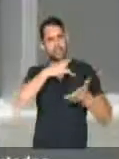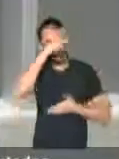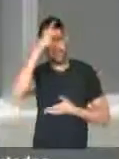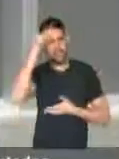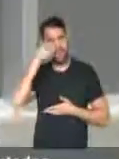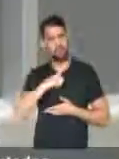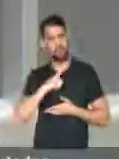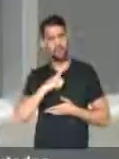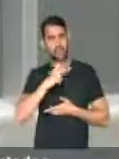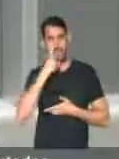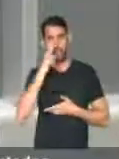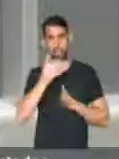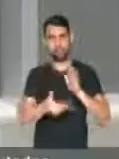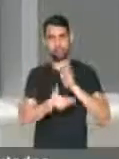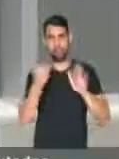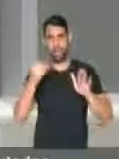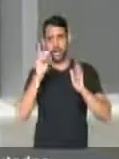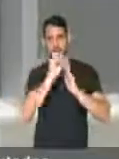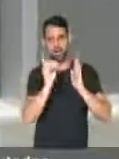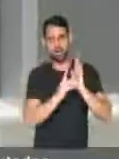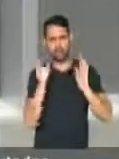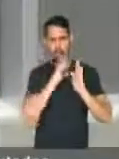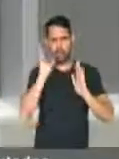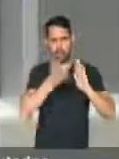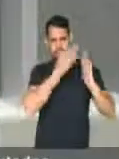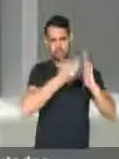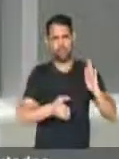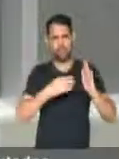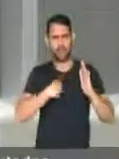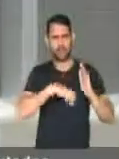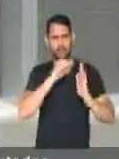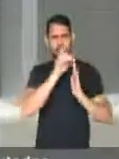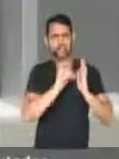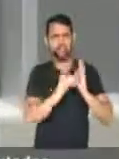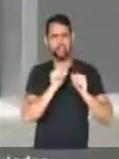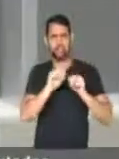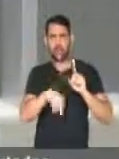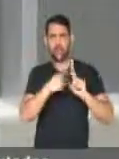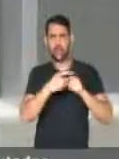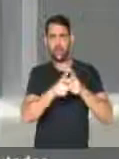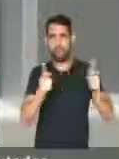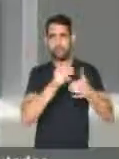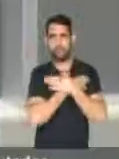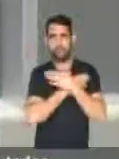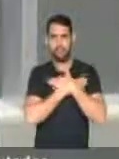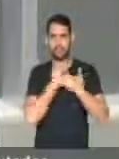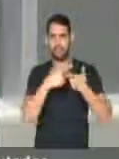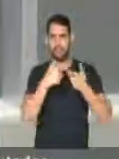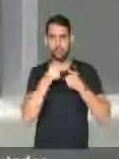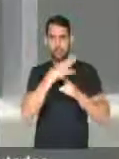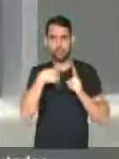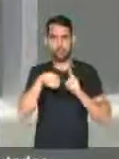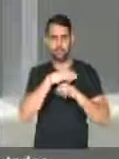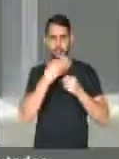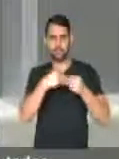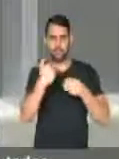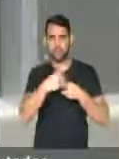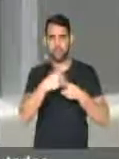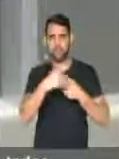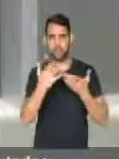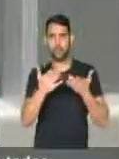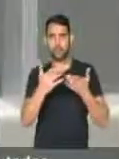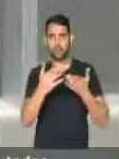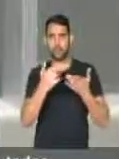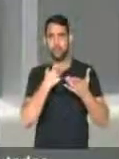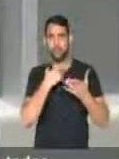se o prefeito tem que revogar esse decreto imediatamente para não gerar mais desemprego mais problema social no